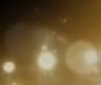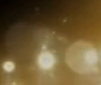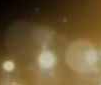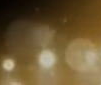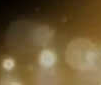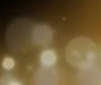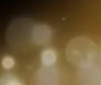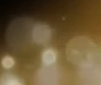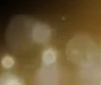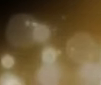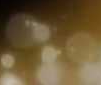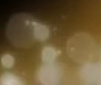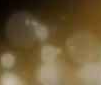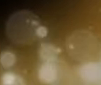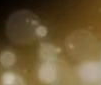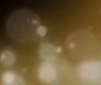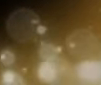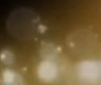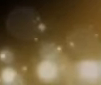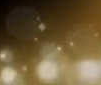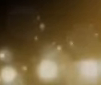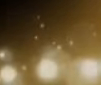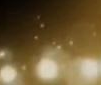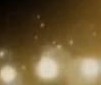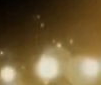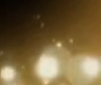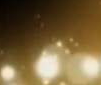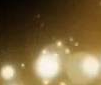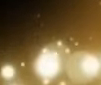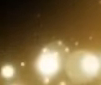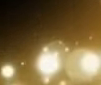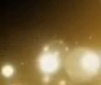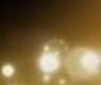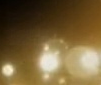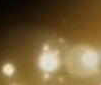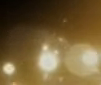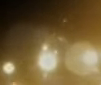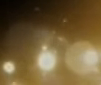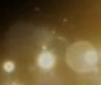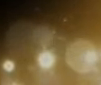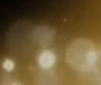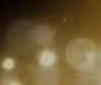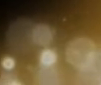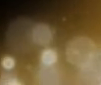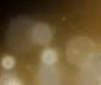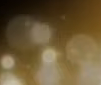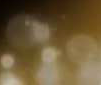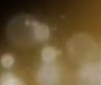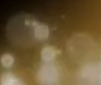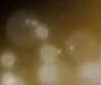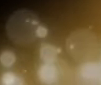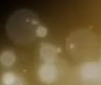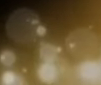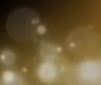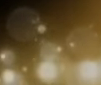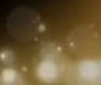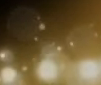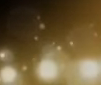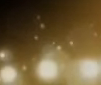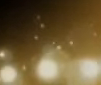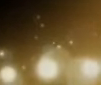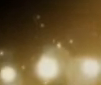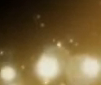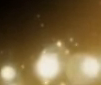tupi, tupi-guarani. Arara, tucano, araponga, piranha, perereca, sagui,